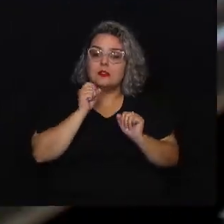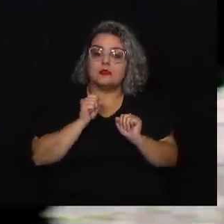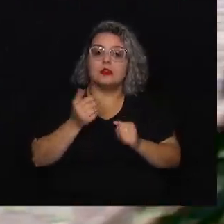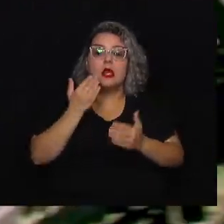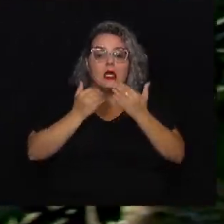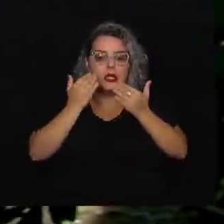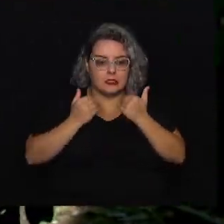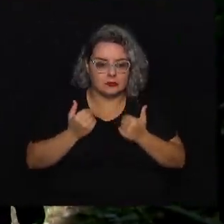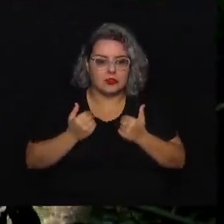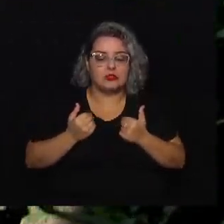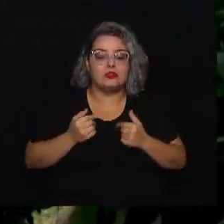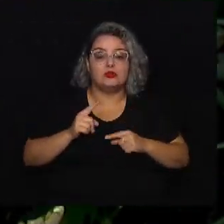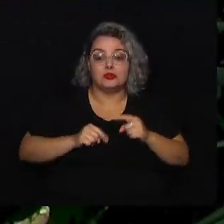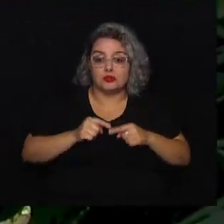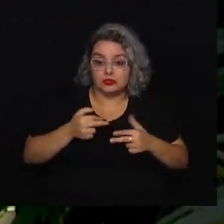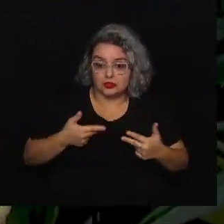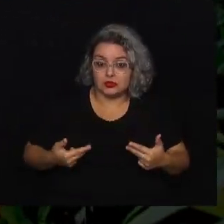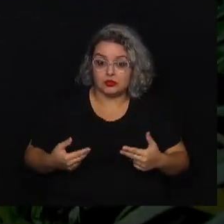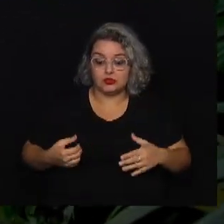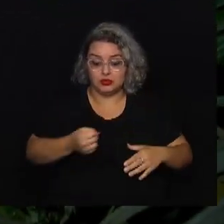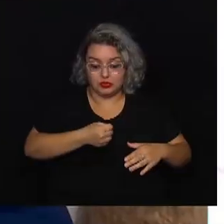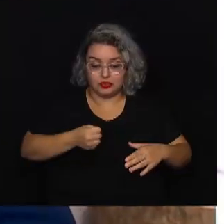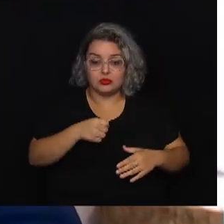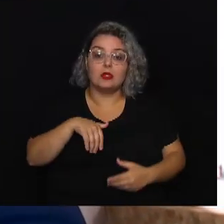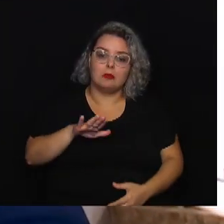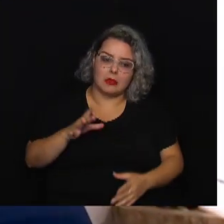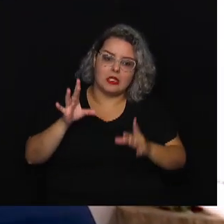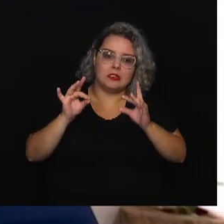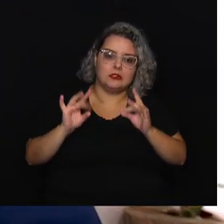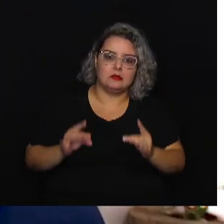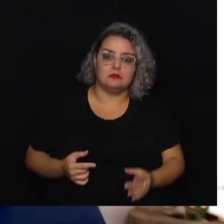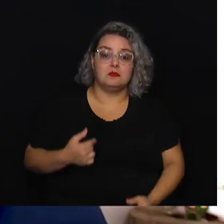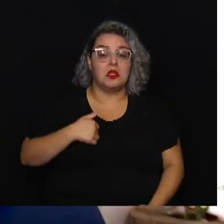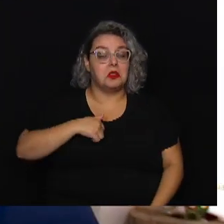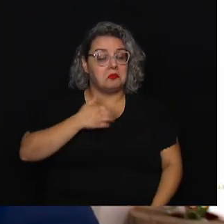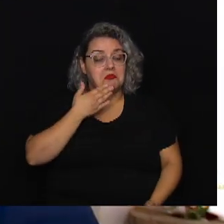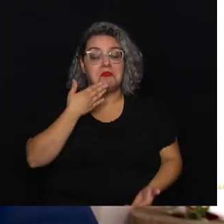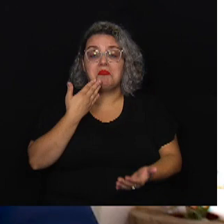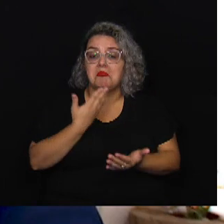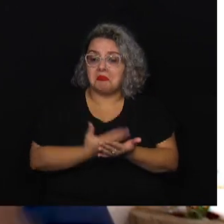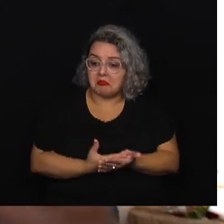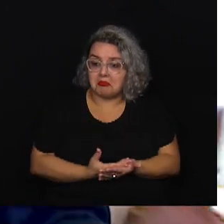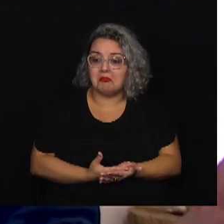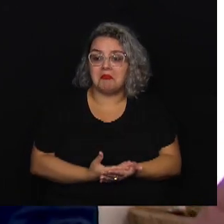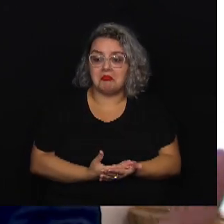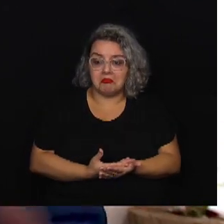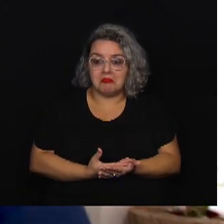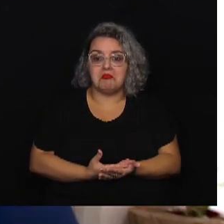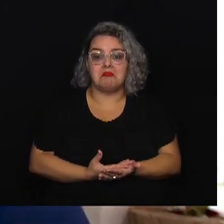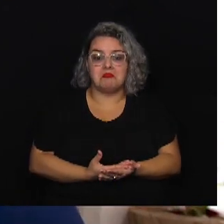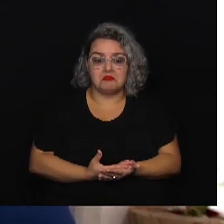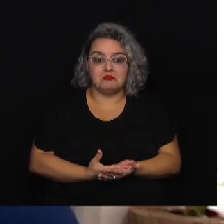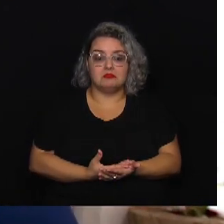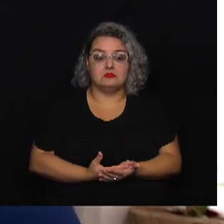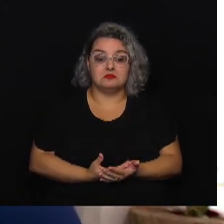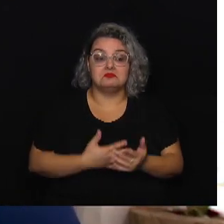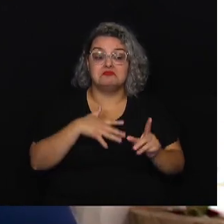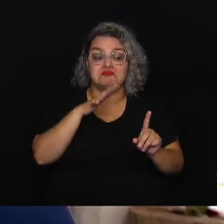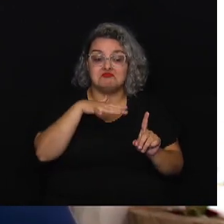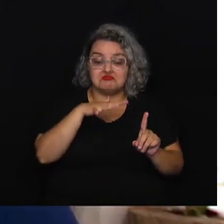alimentos, utensílios de cozinha e muito mais. Eu estou surpreso e admirando,